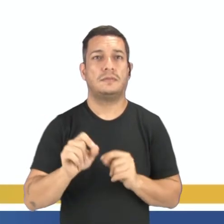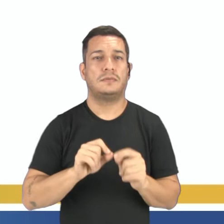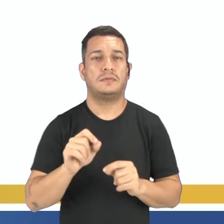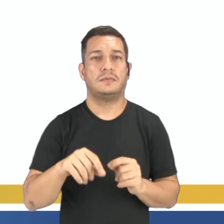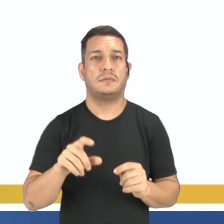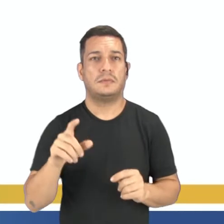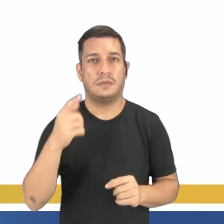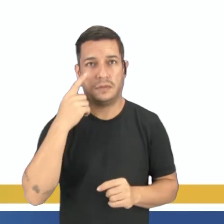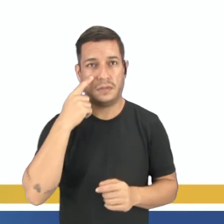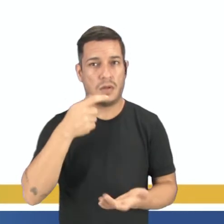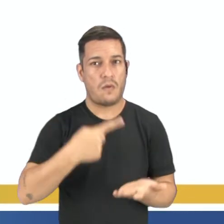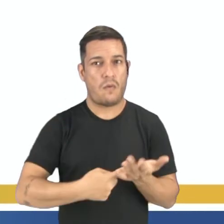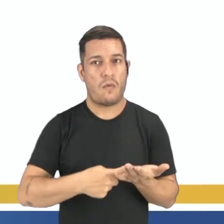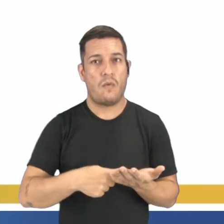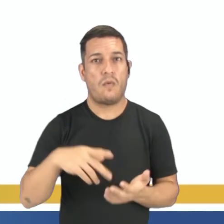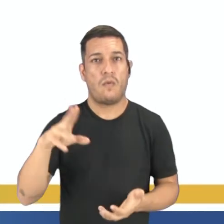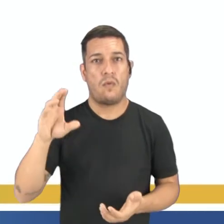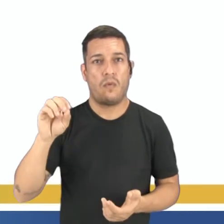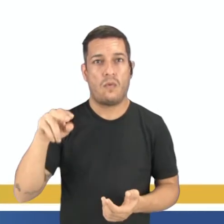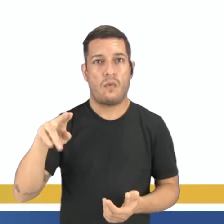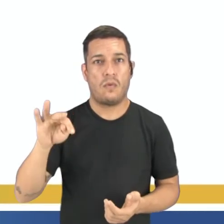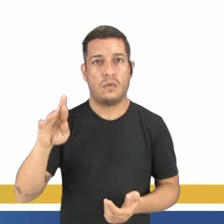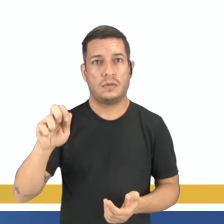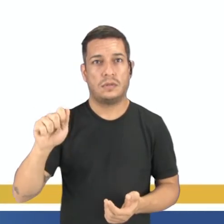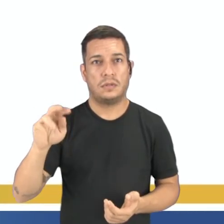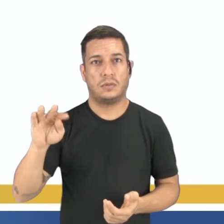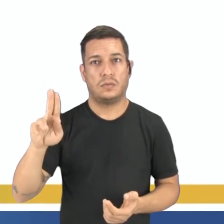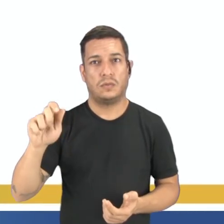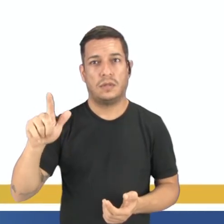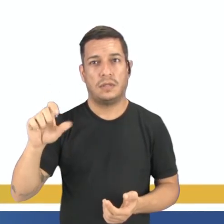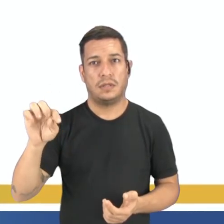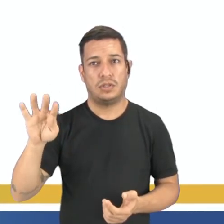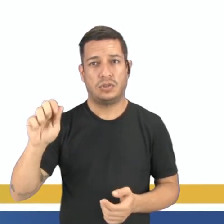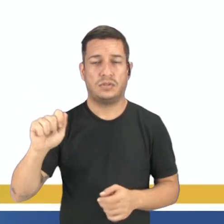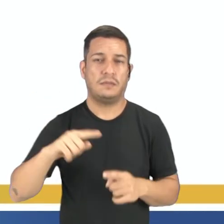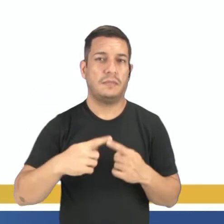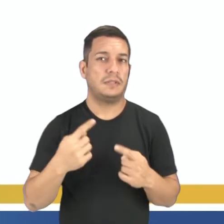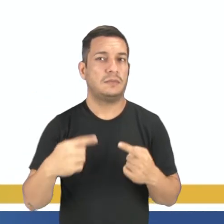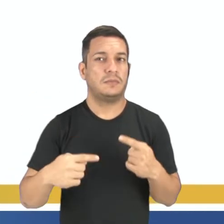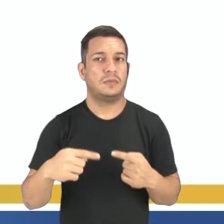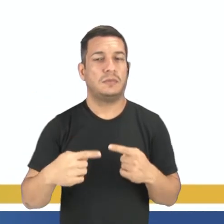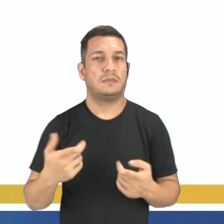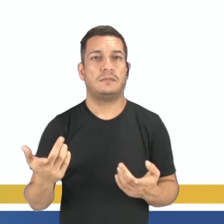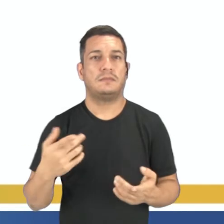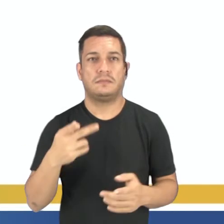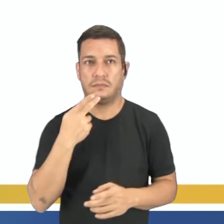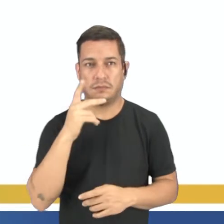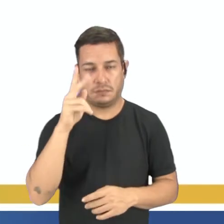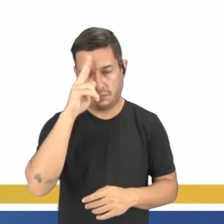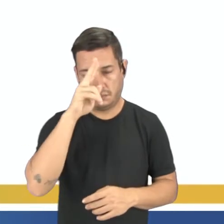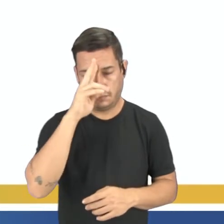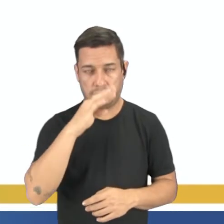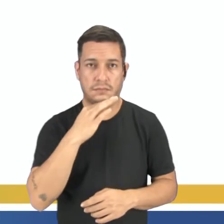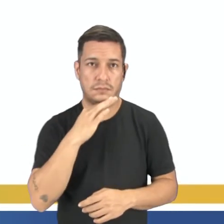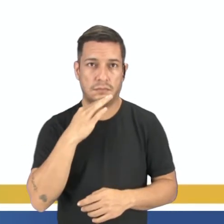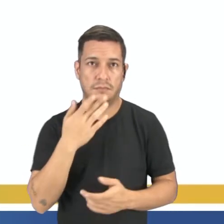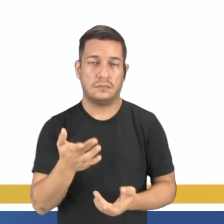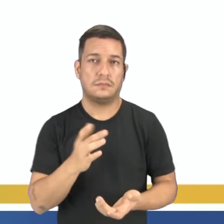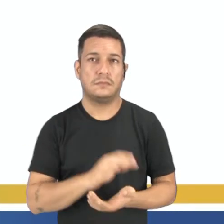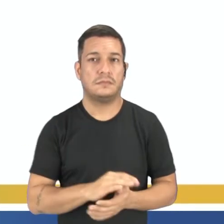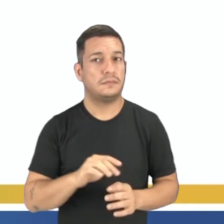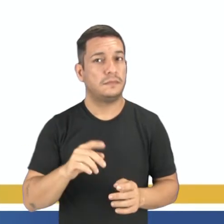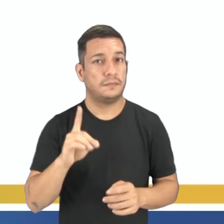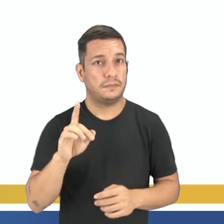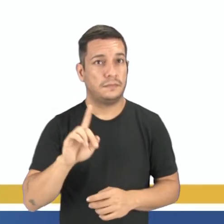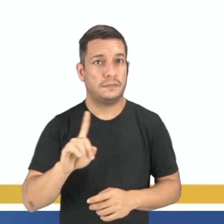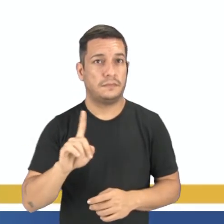legitimação contratualista, contratualismo é filosofia moderna, mas em política. Estamos falando aqui de teoria do conhecimento, é Descartes, eu já não vou